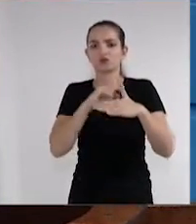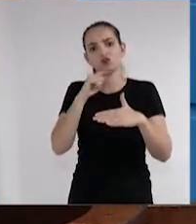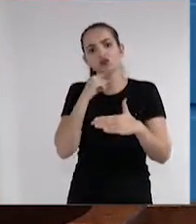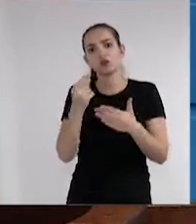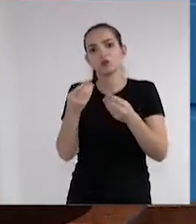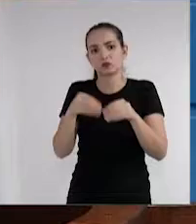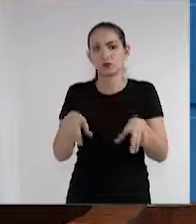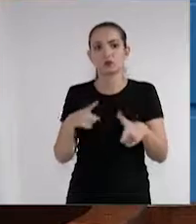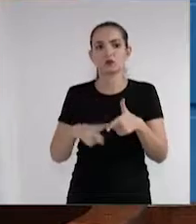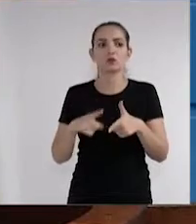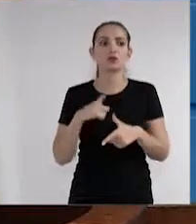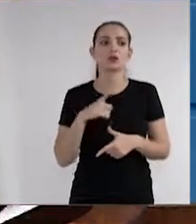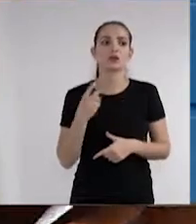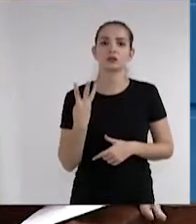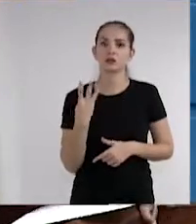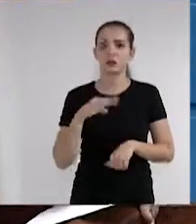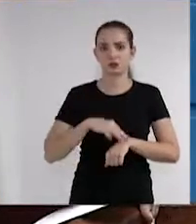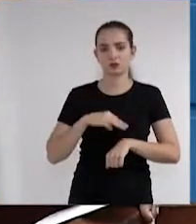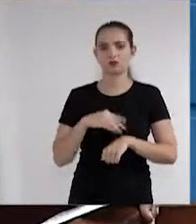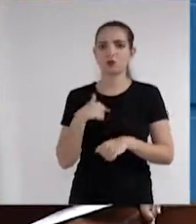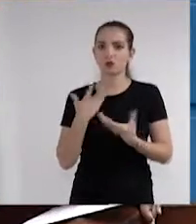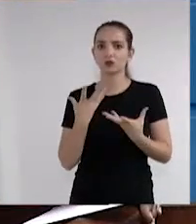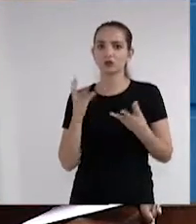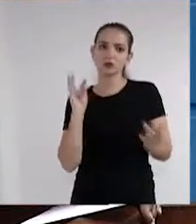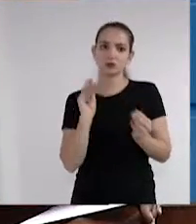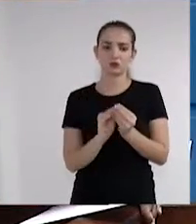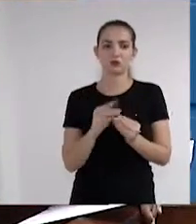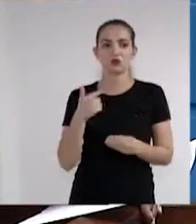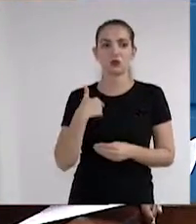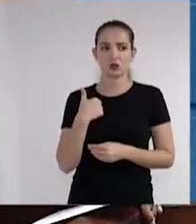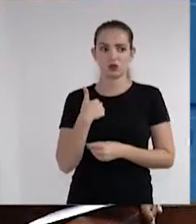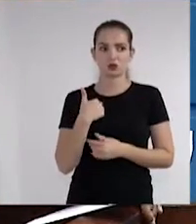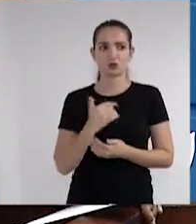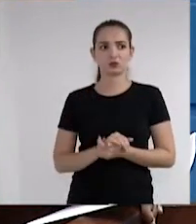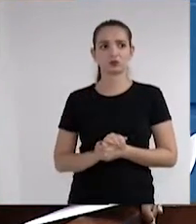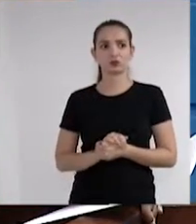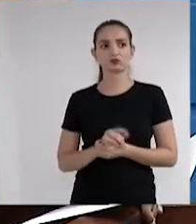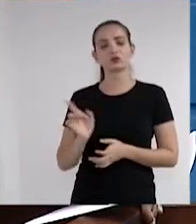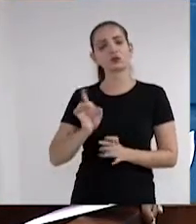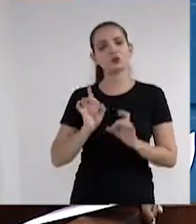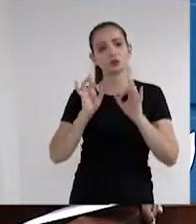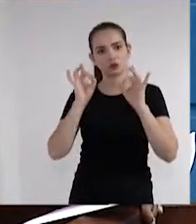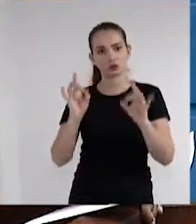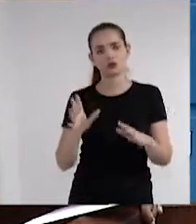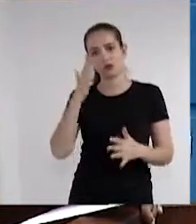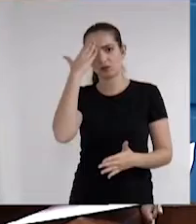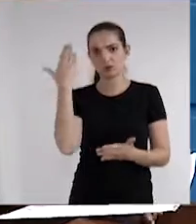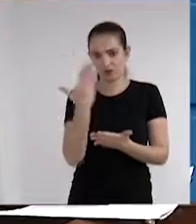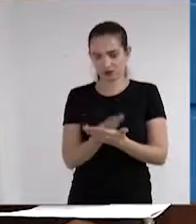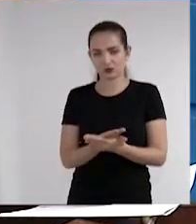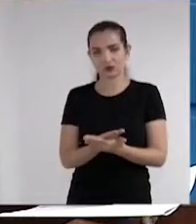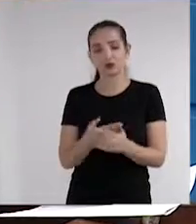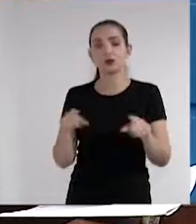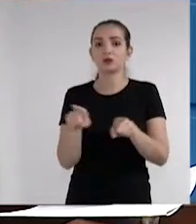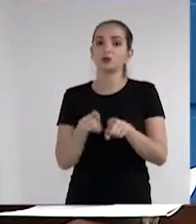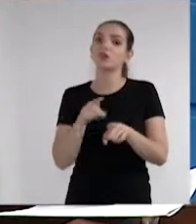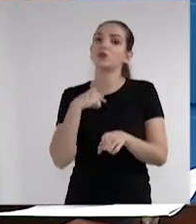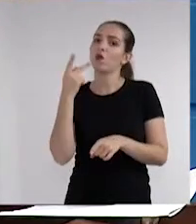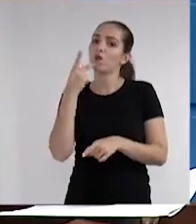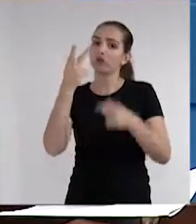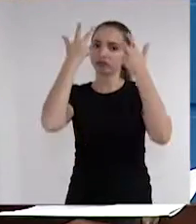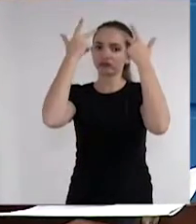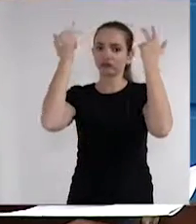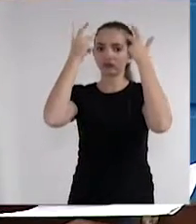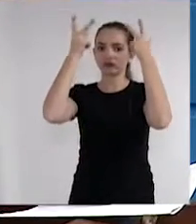3 minutos, nobre deputado. Então, queria concluir. Eu não só digo que acredito, como digo com